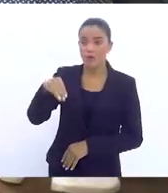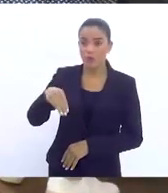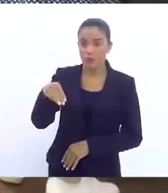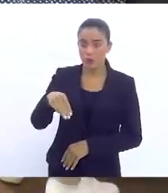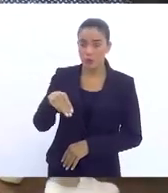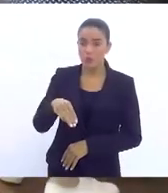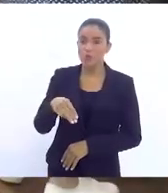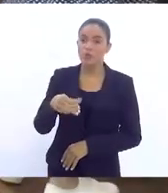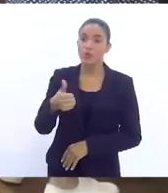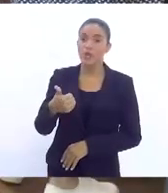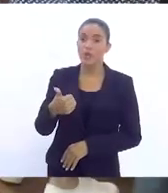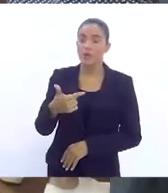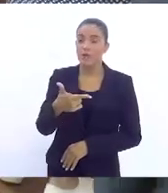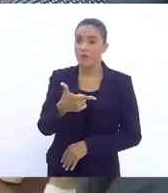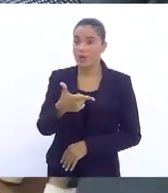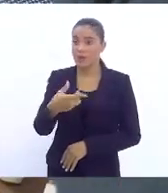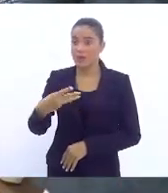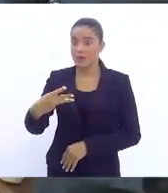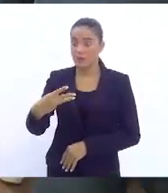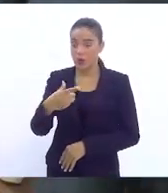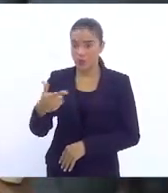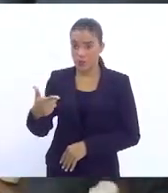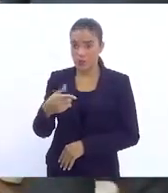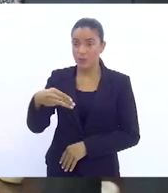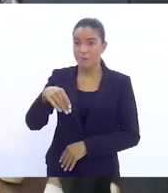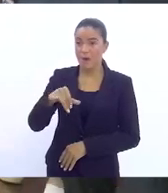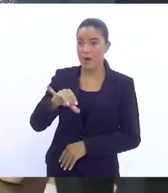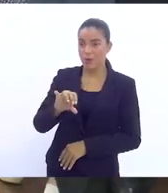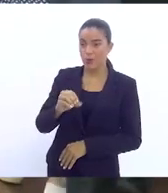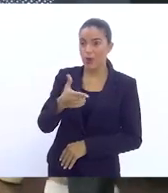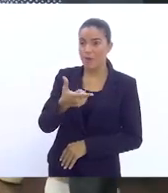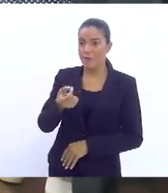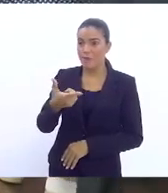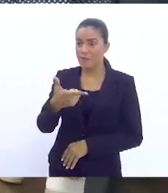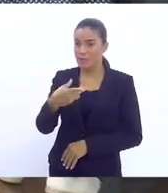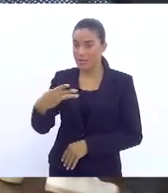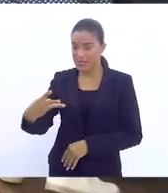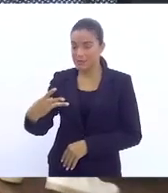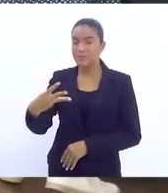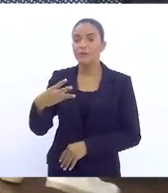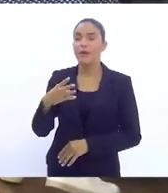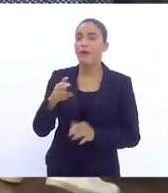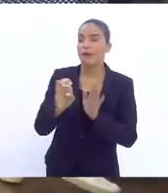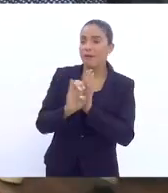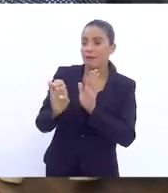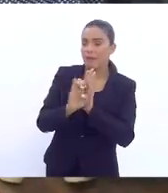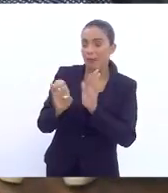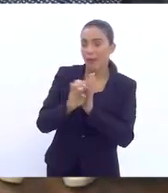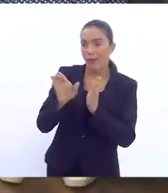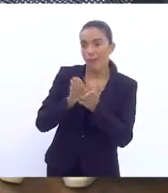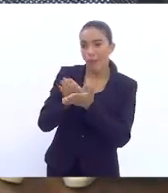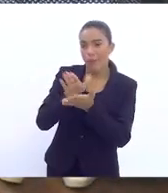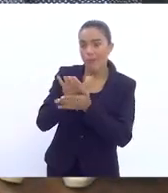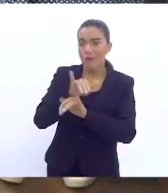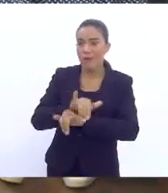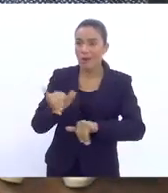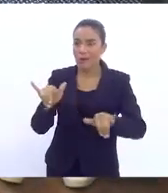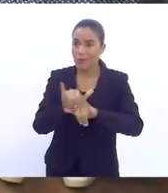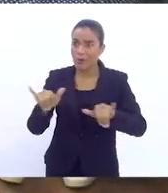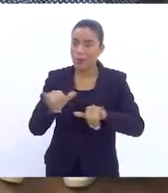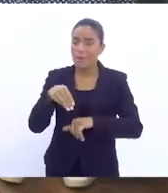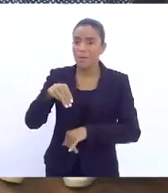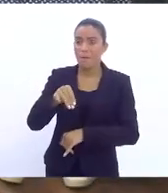2023 havendo número regimental conforme edital publicada em 19 de maio de 2023